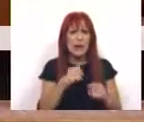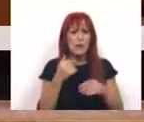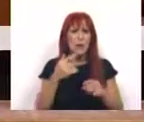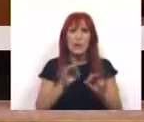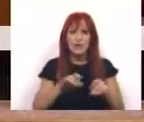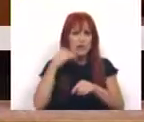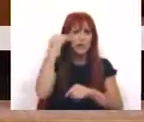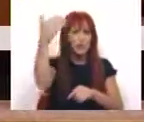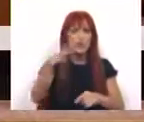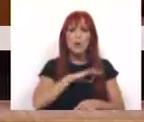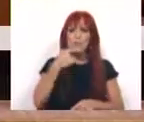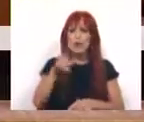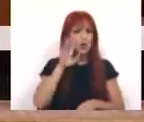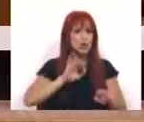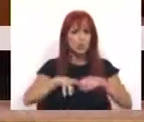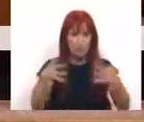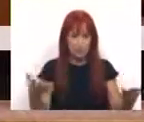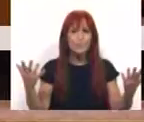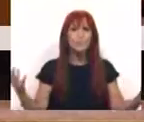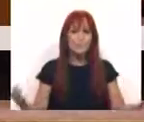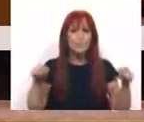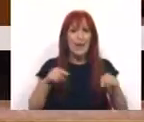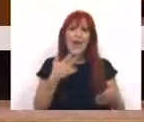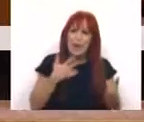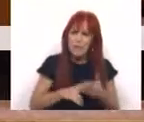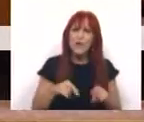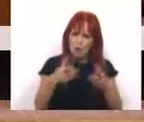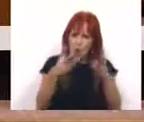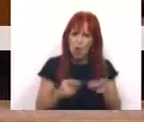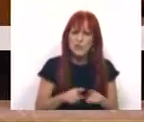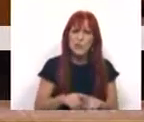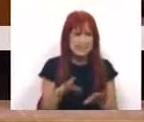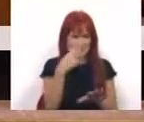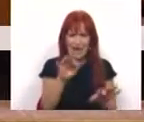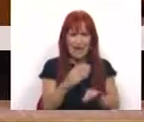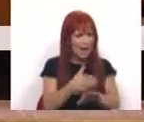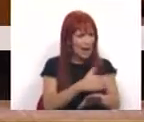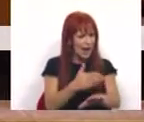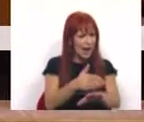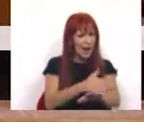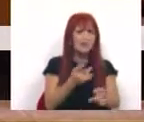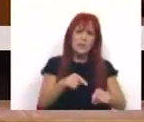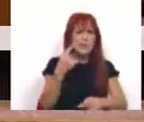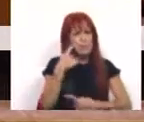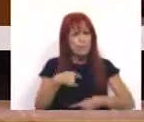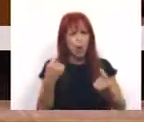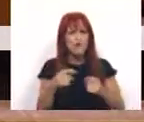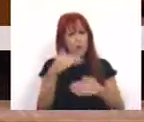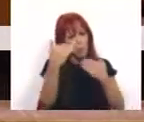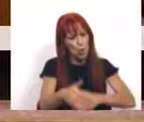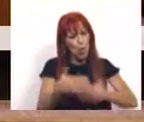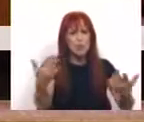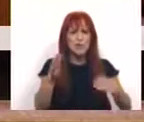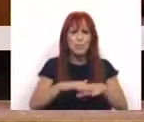futuro. Sr. Presidente, senhoras e senhores deputados, é verdade que este orçamento, à semelhança dos anteriores, também se mostra